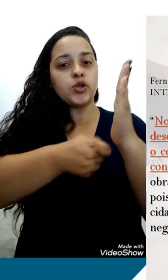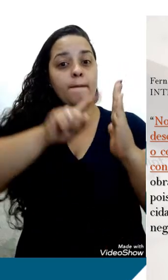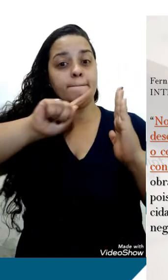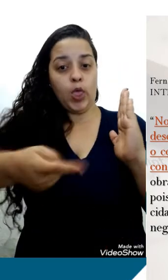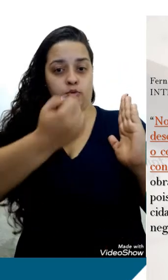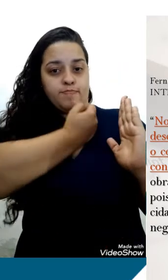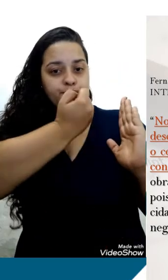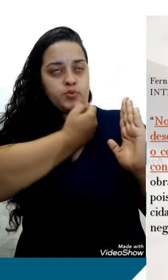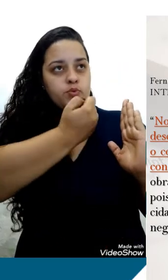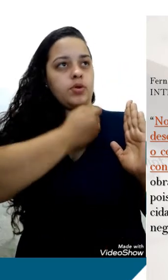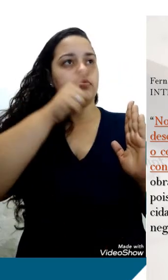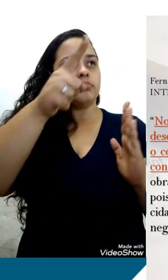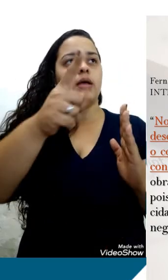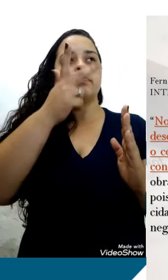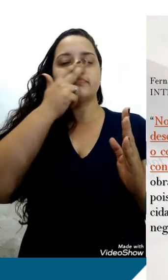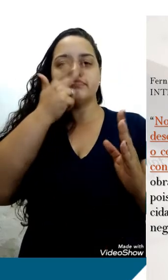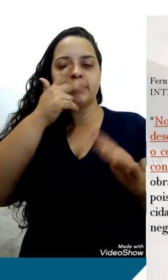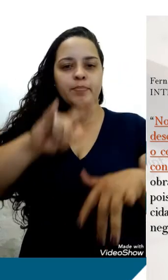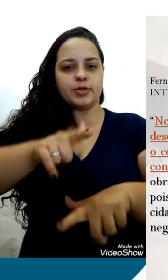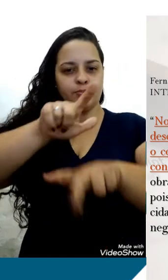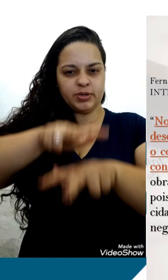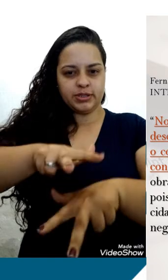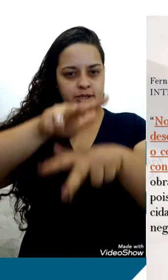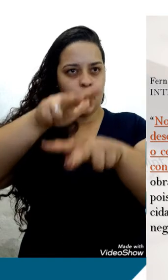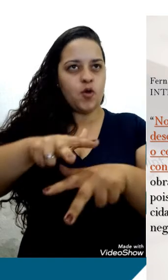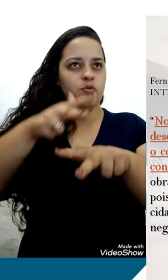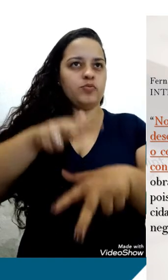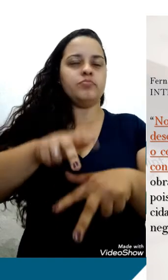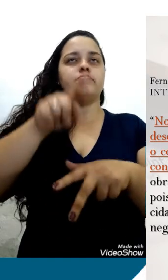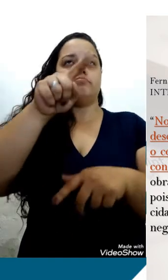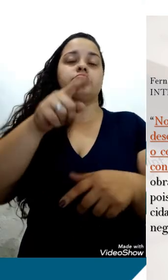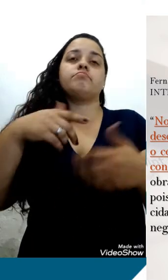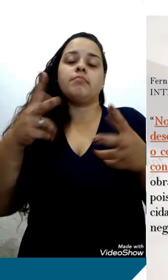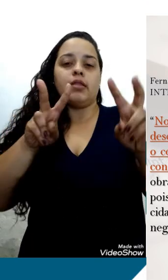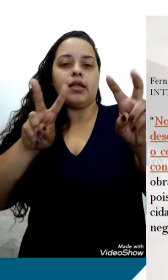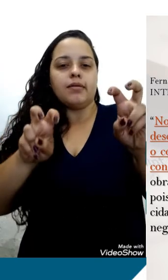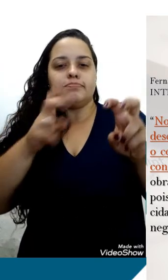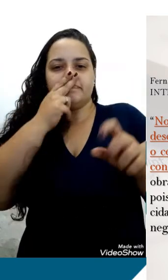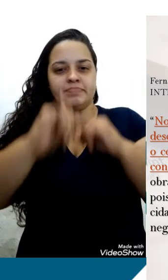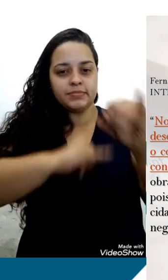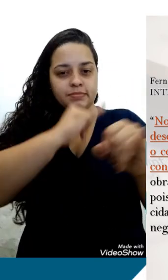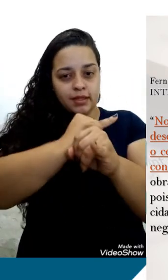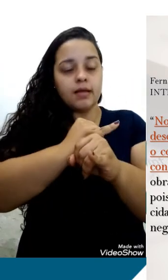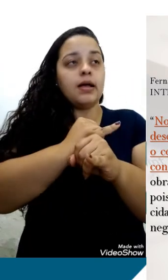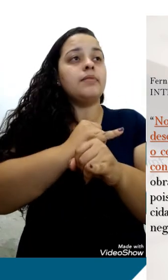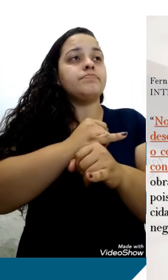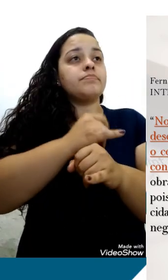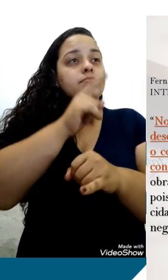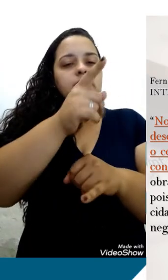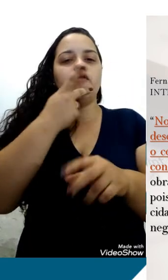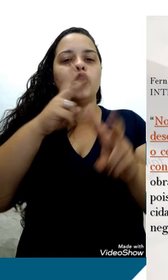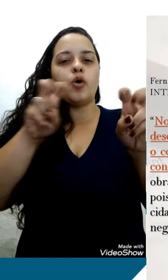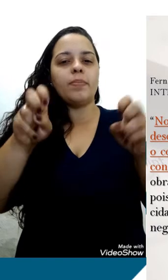tema Manipulação do comportamento dos usuários pelo controle de dados na internet. Nesse caso, a candidata faz referência ao filme Matrix